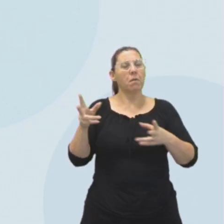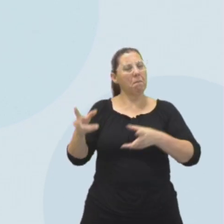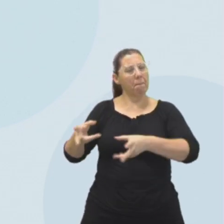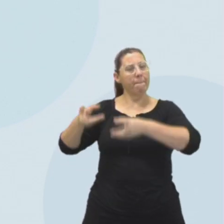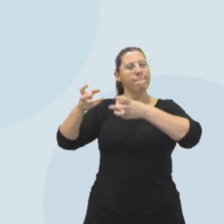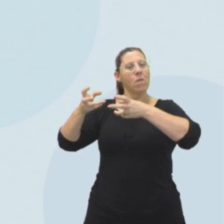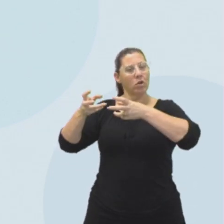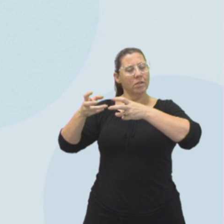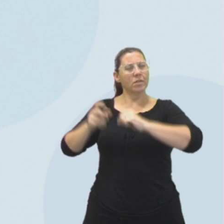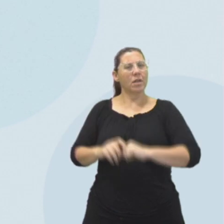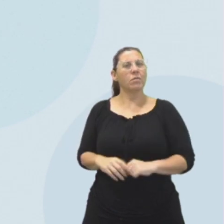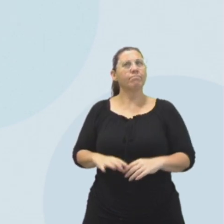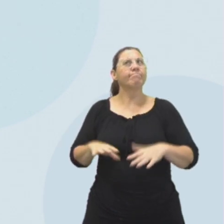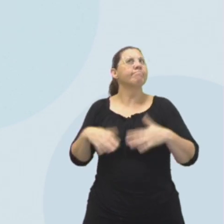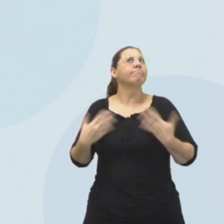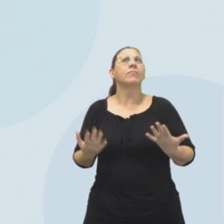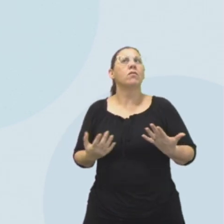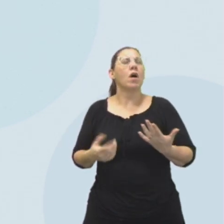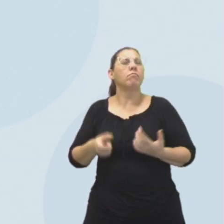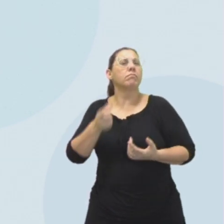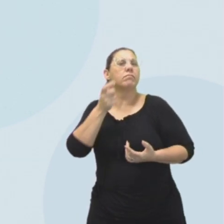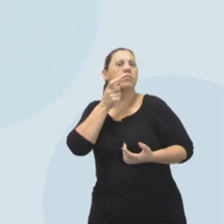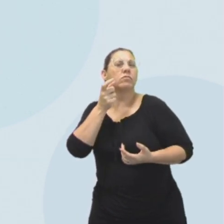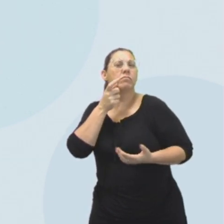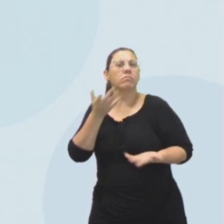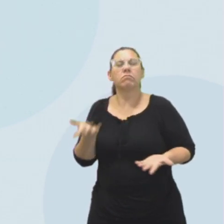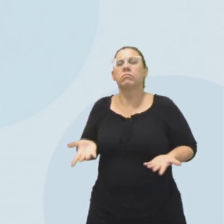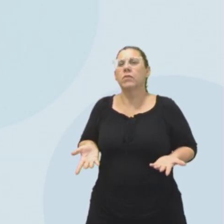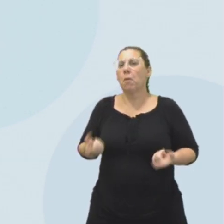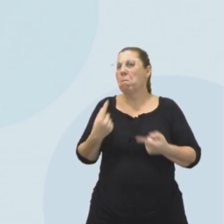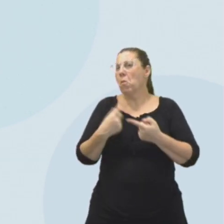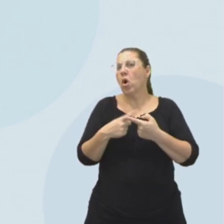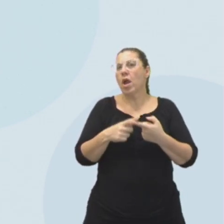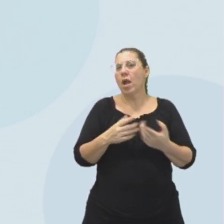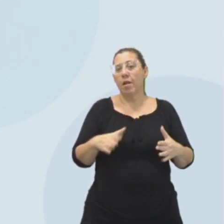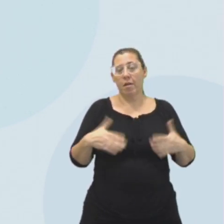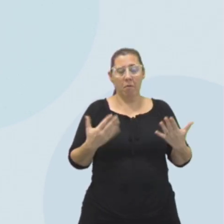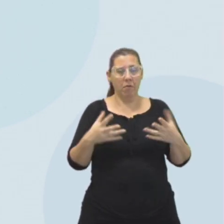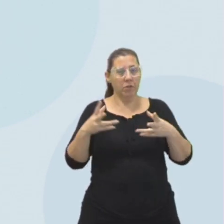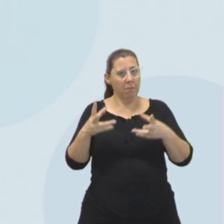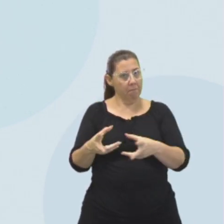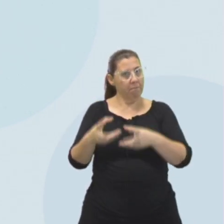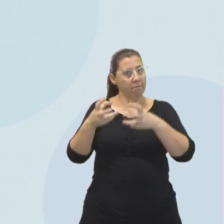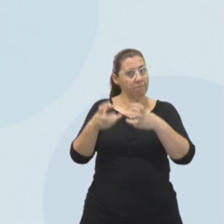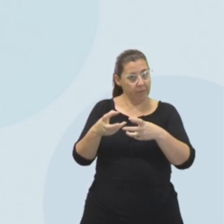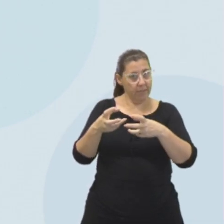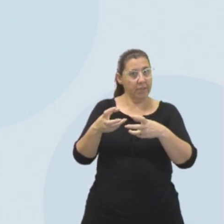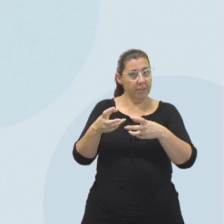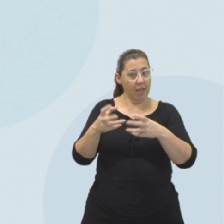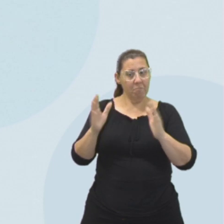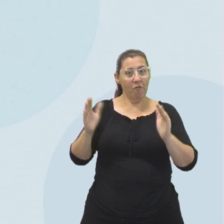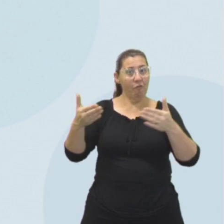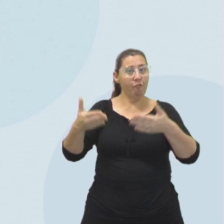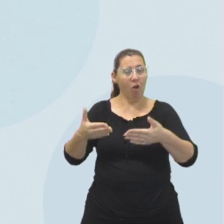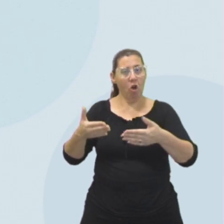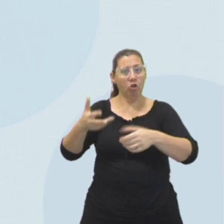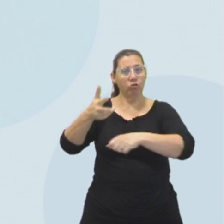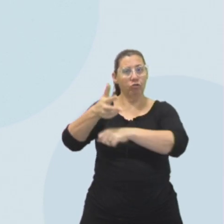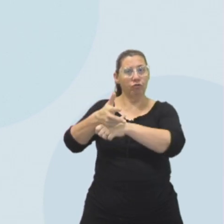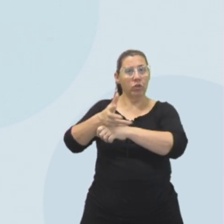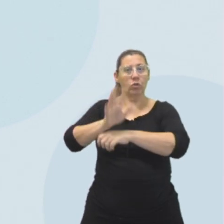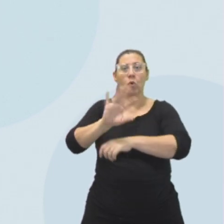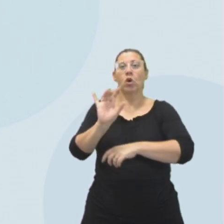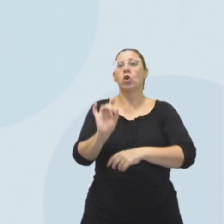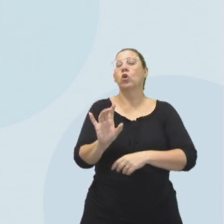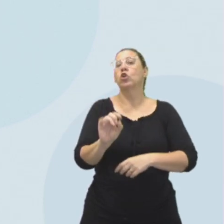perceber a intencionalidade do uso do vídeo. Porque quando a gente enxerga, assista esse vídeo, não é apenas